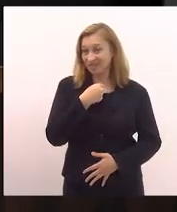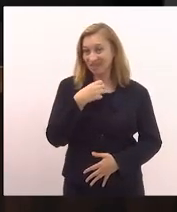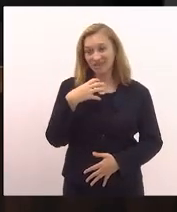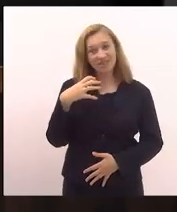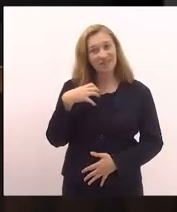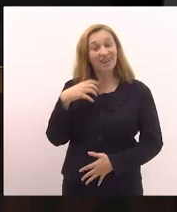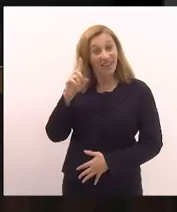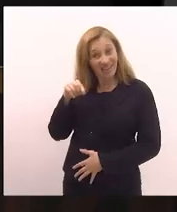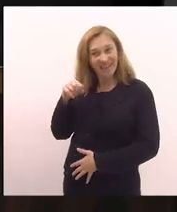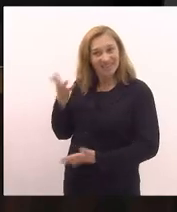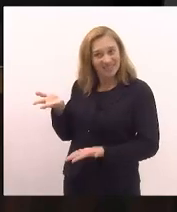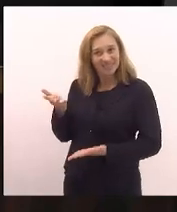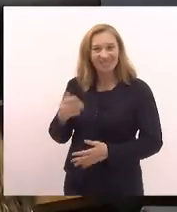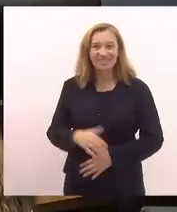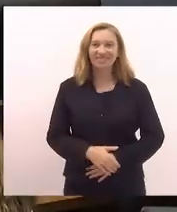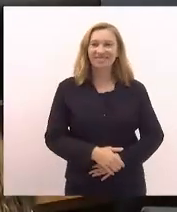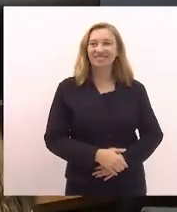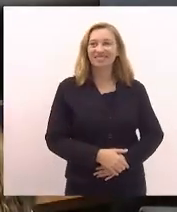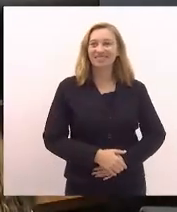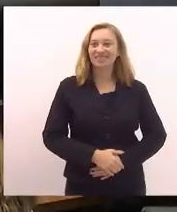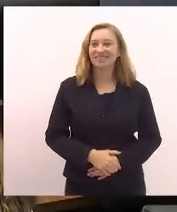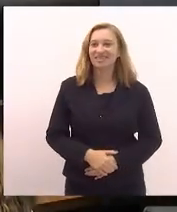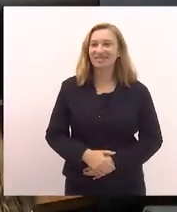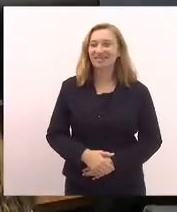É isso.